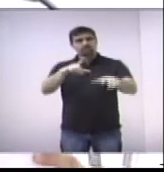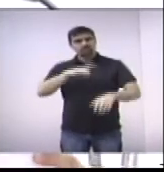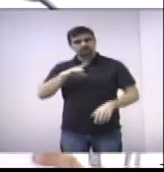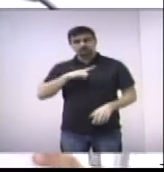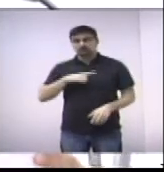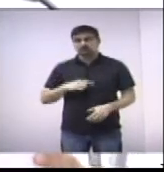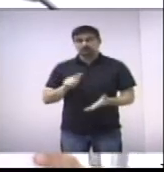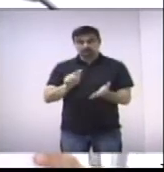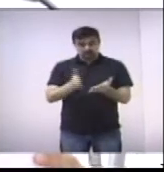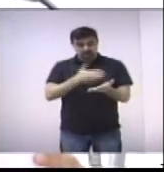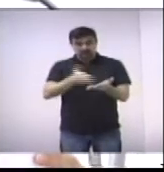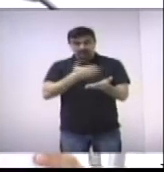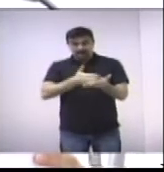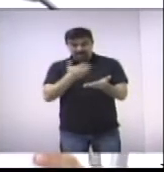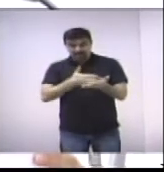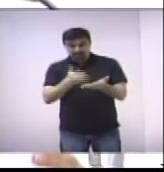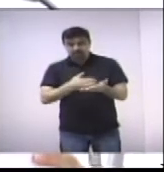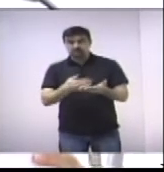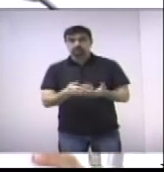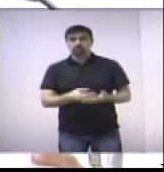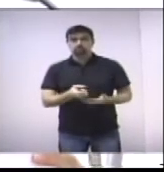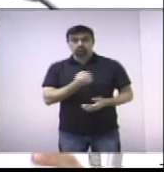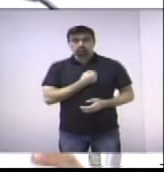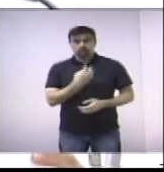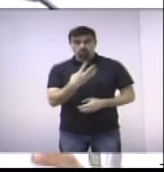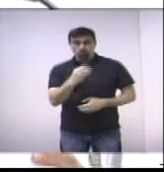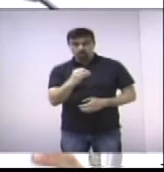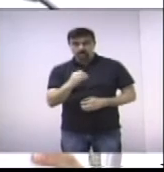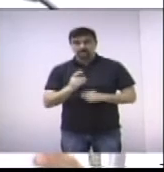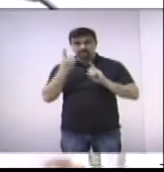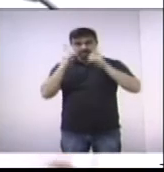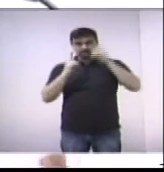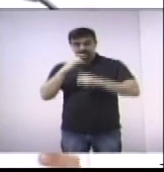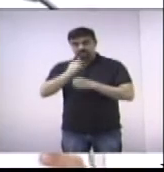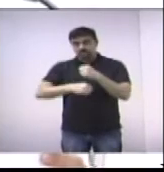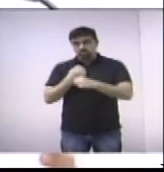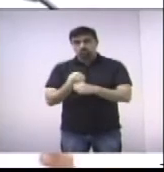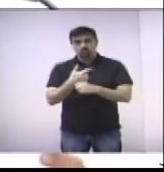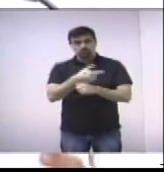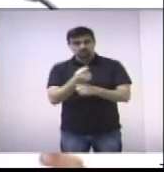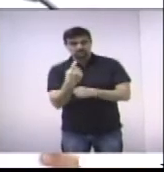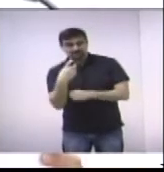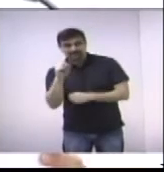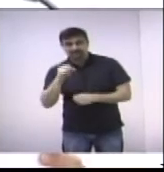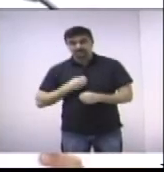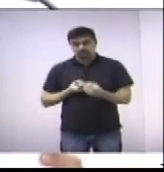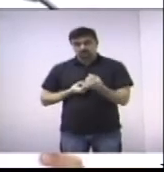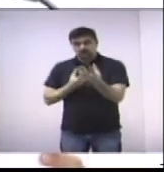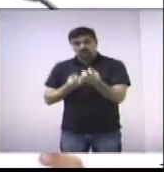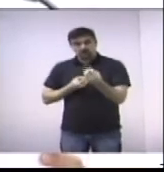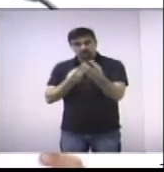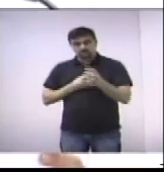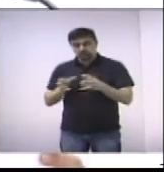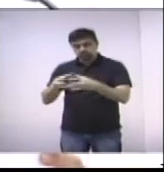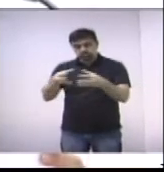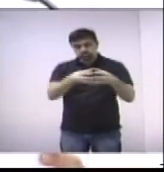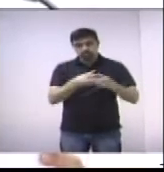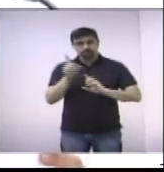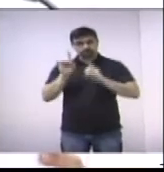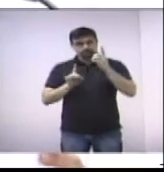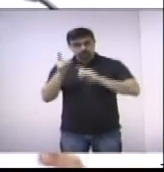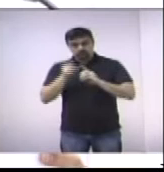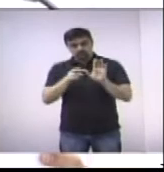27. Na revista Tribuna Folha 40, de fevereiro de 2010, tem a seguinte informação: com as escolas de samba ainda em